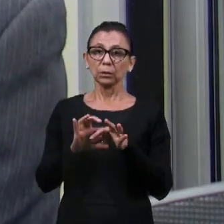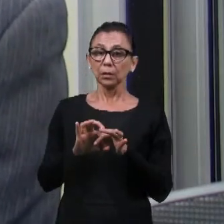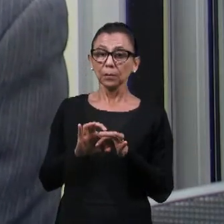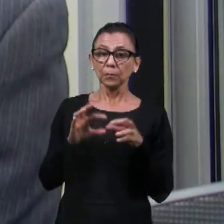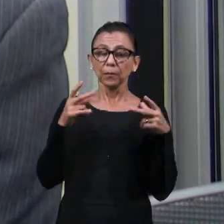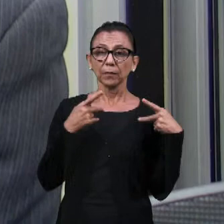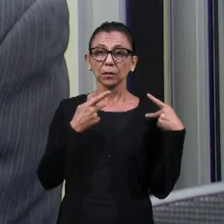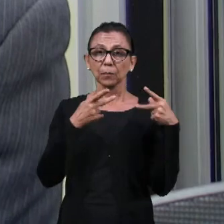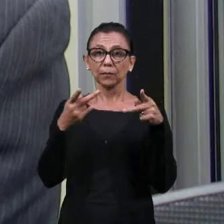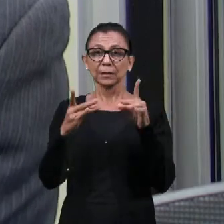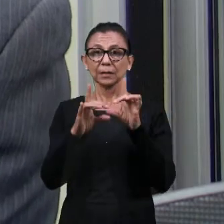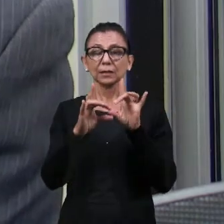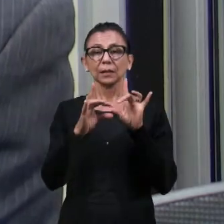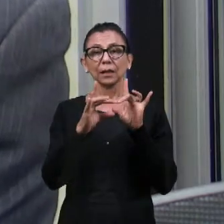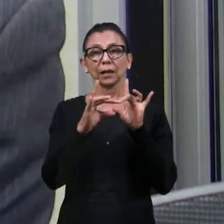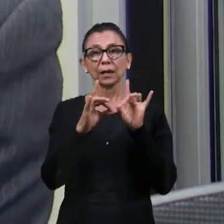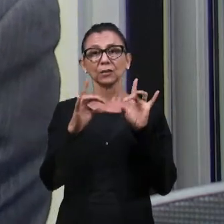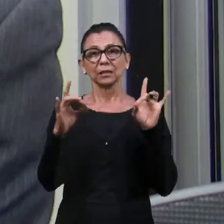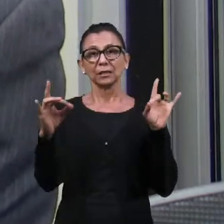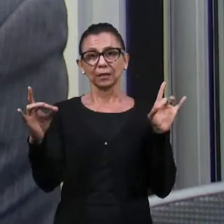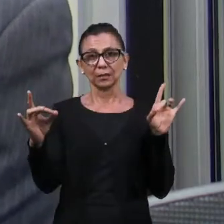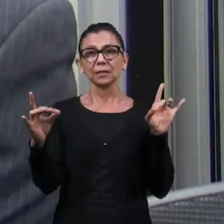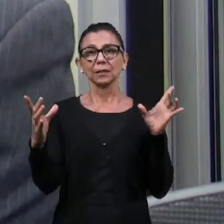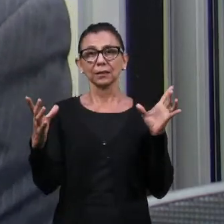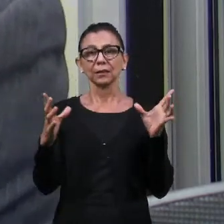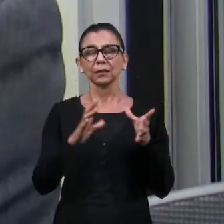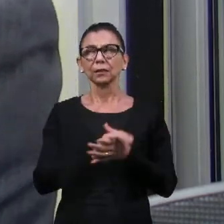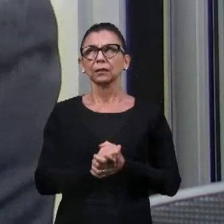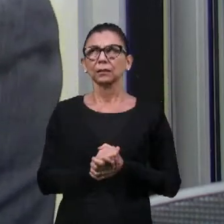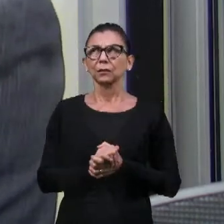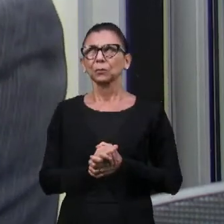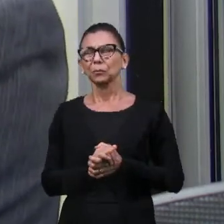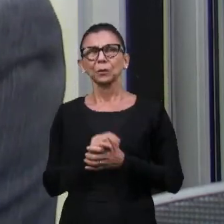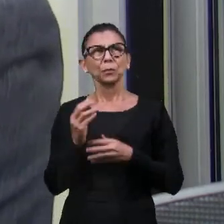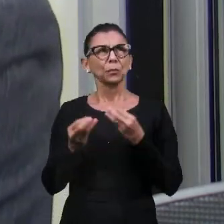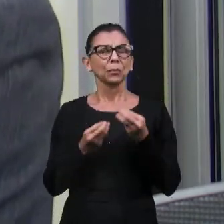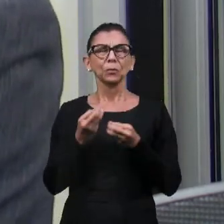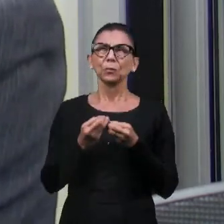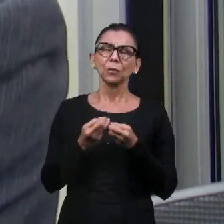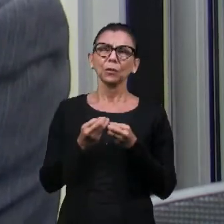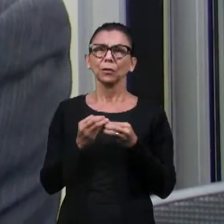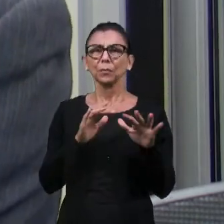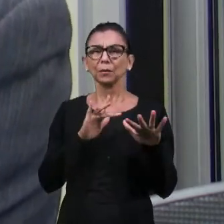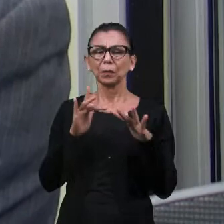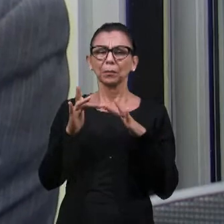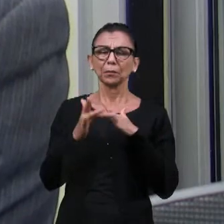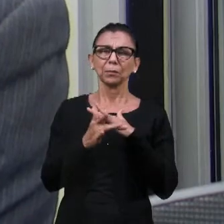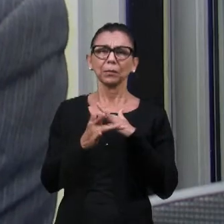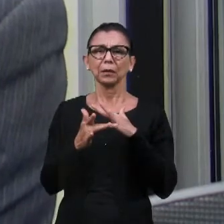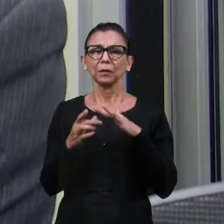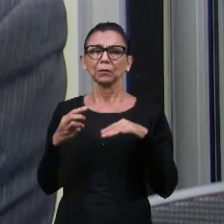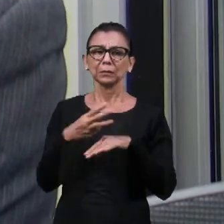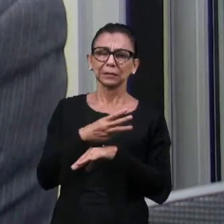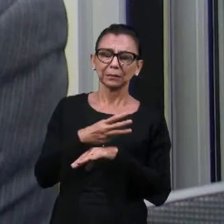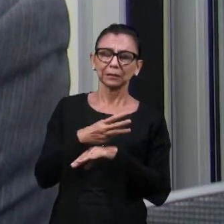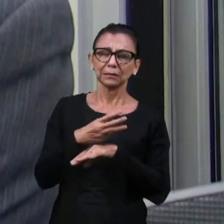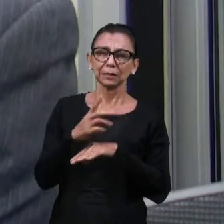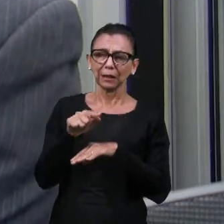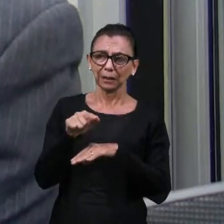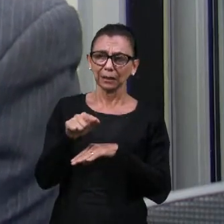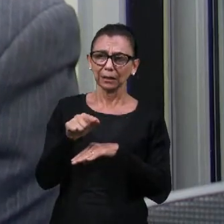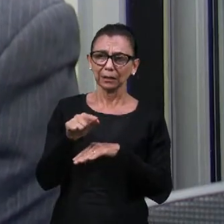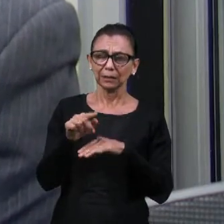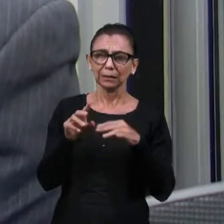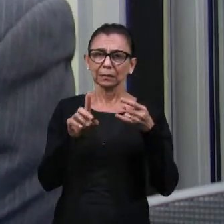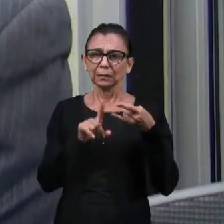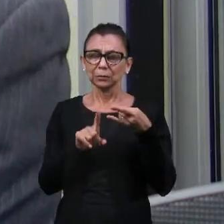alguém pode dizer, né? Mas via computador, via WhatsApp, via nos recursos, YouTube, mas a necessidade